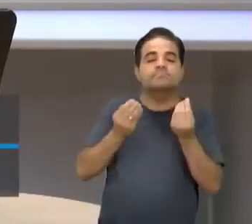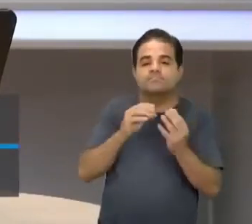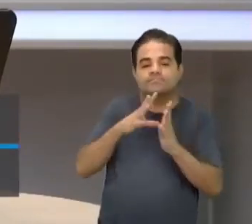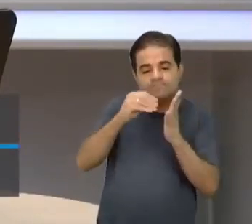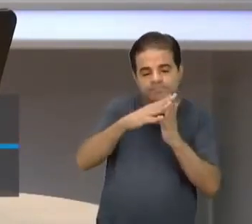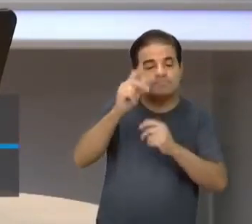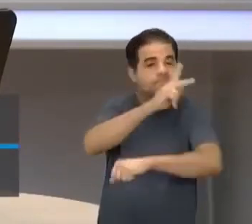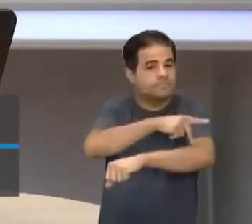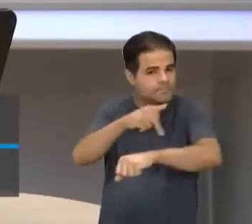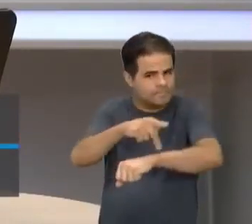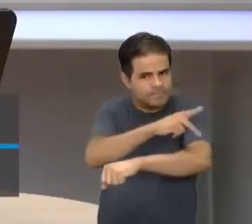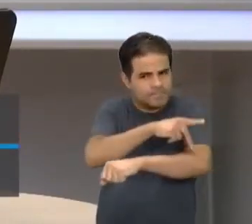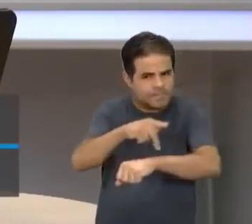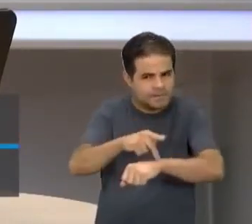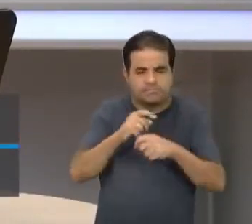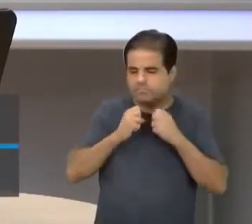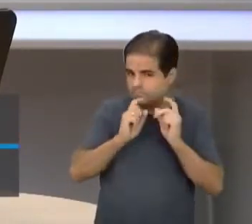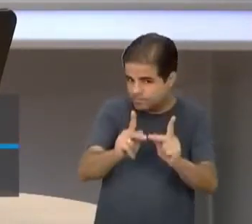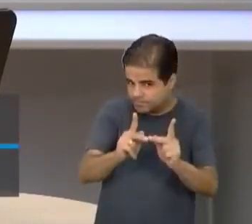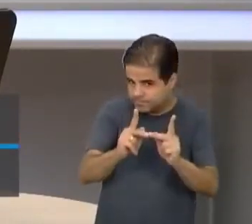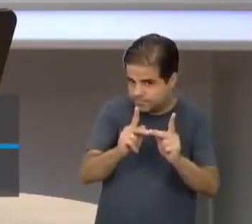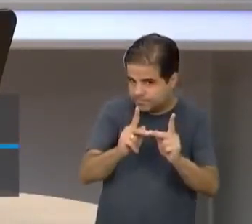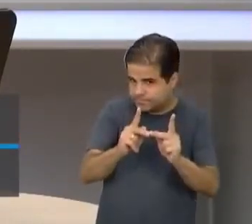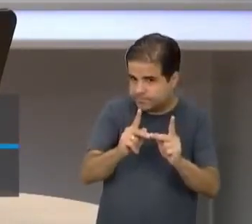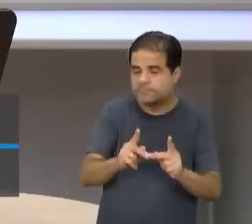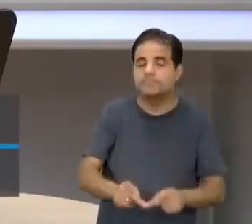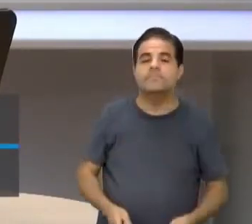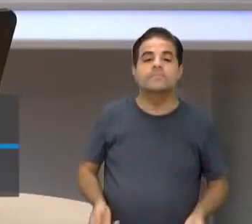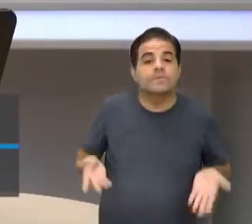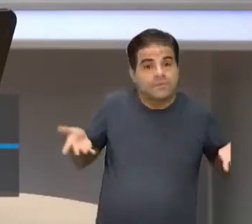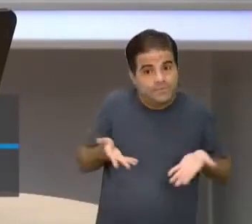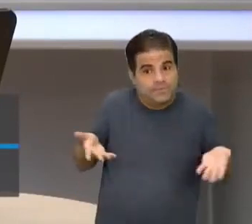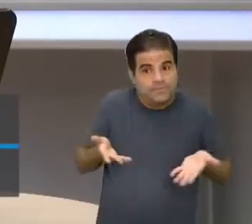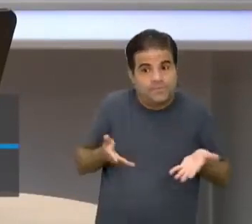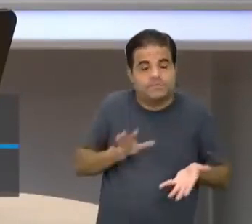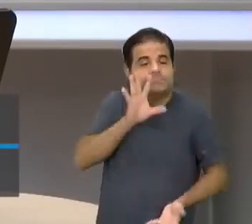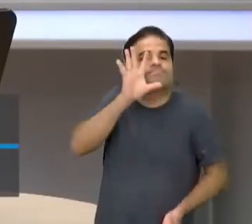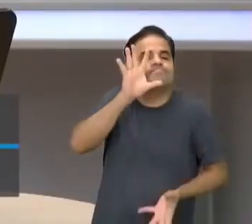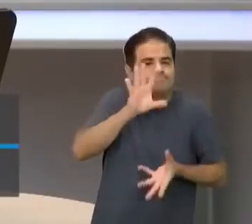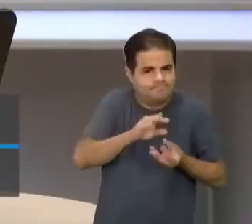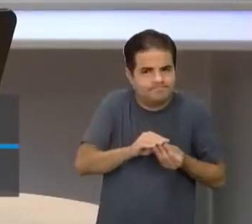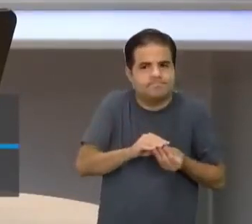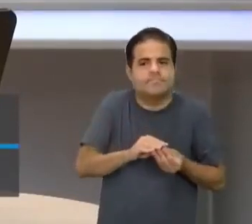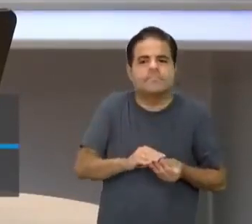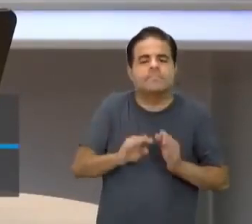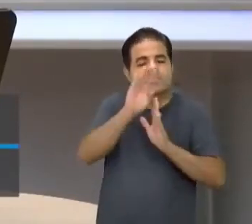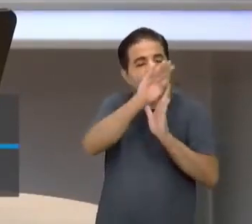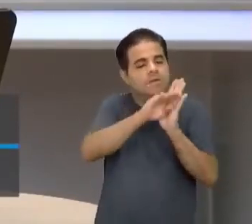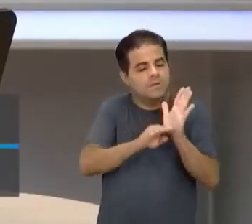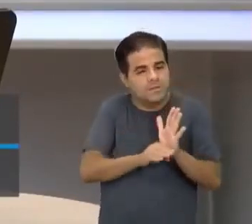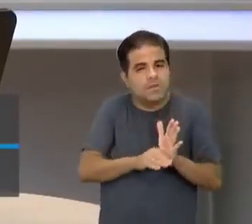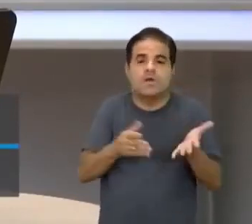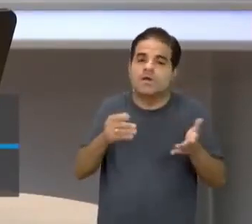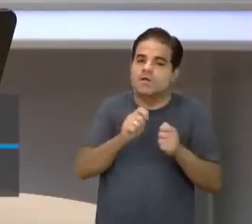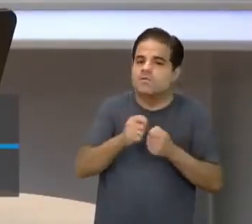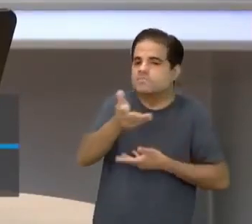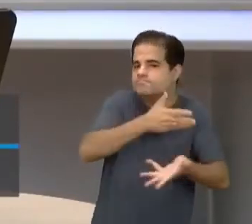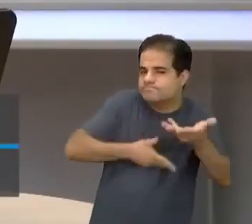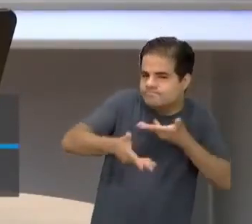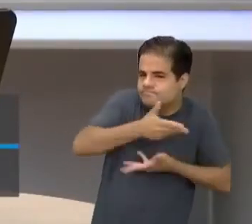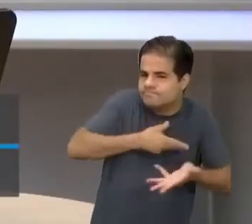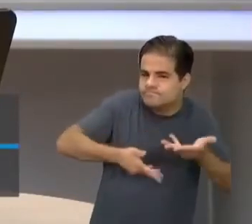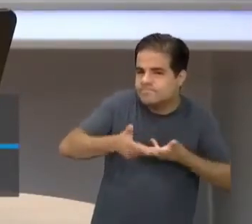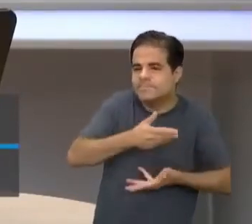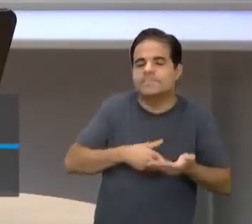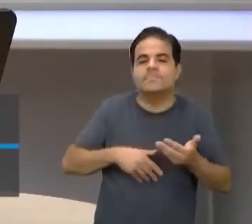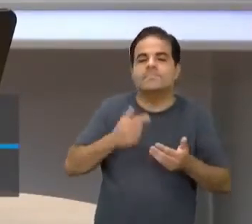modelo pedagógico aí do programa do ensino integral. E para a gente aí sedimentar também esse princípio, a gente também vai fazer uma interação com